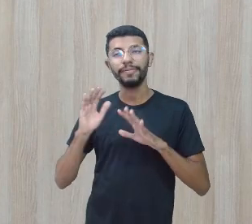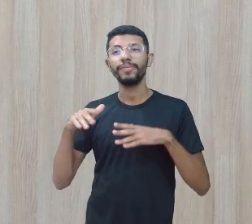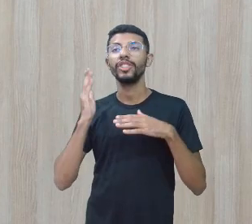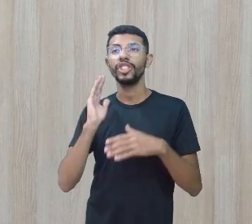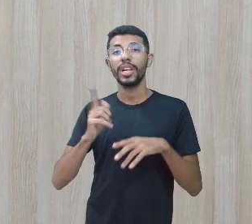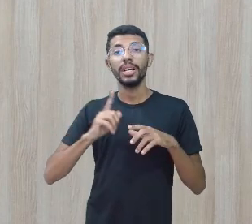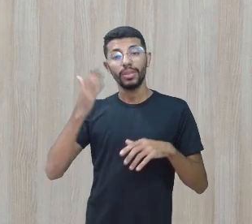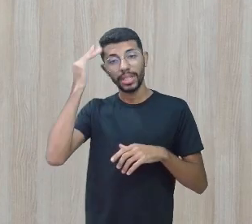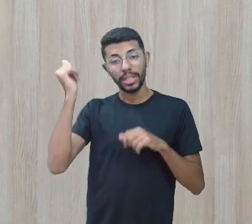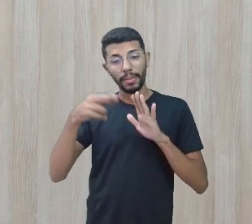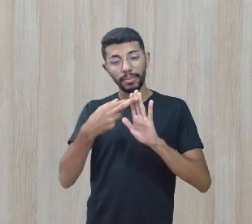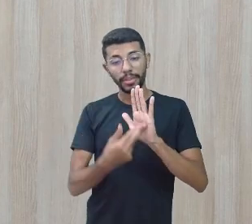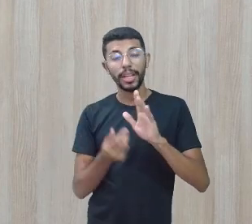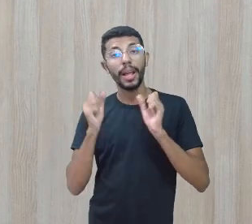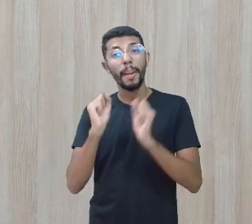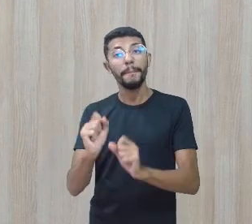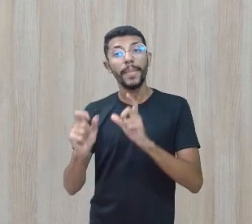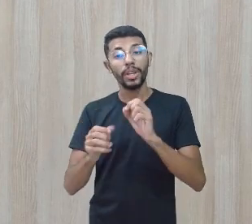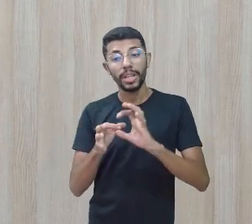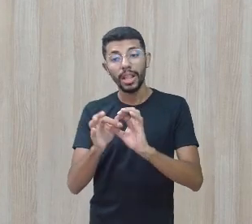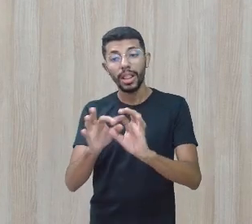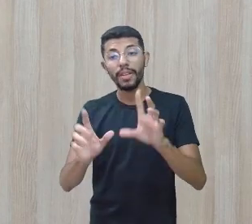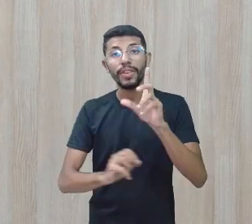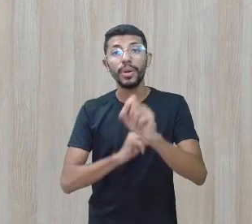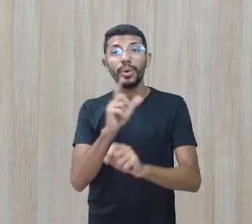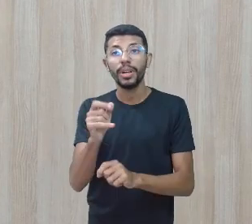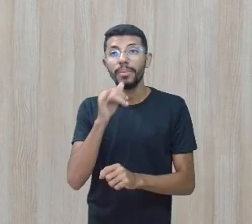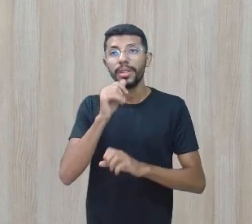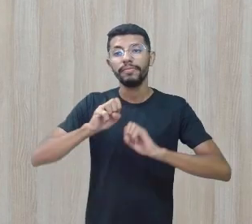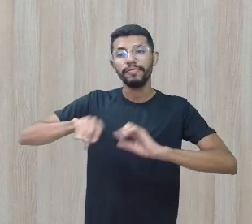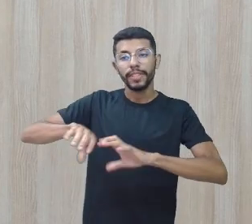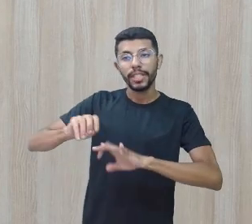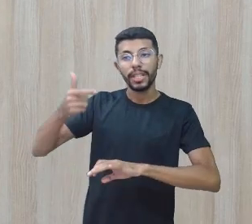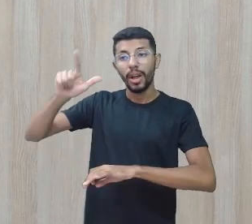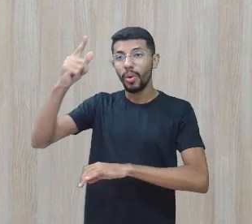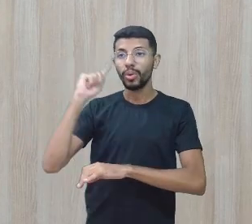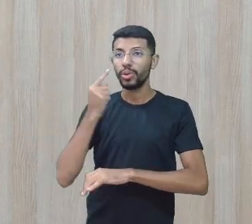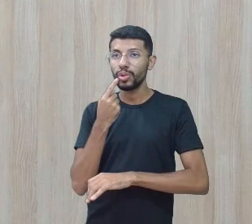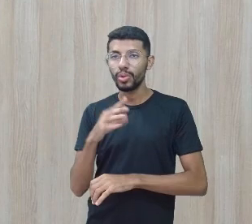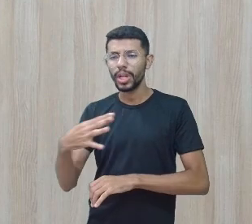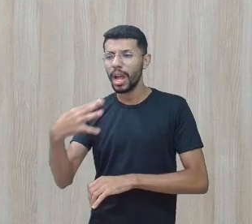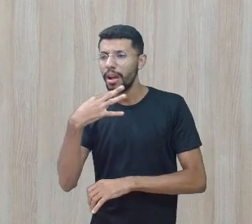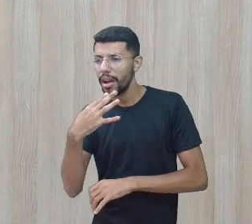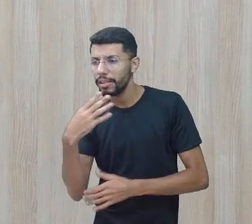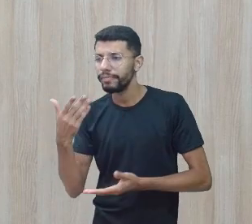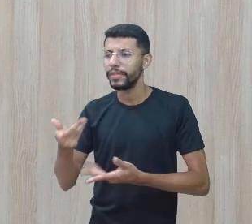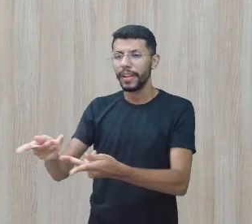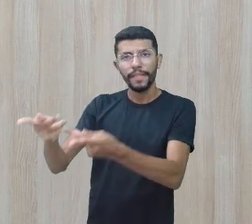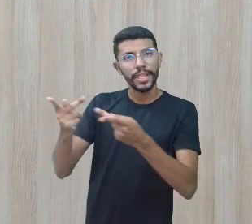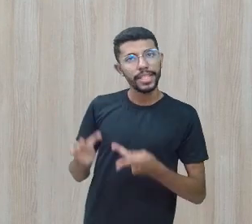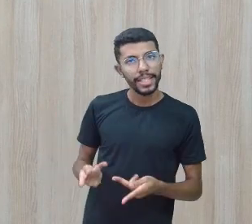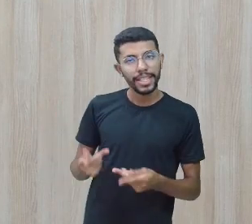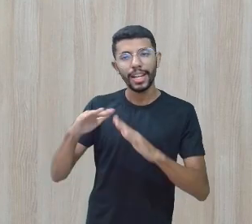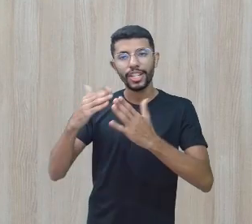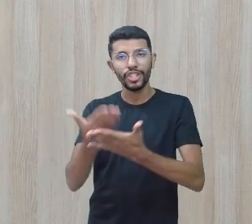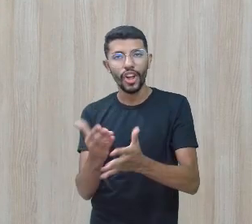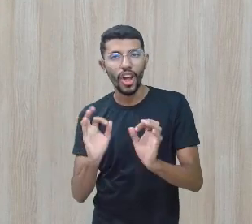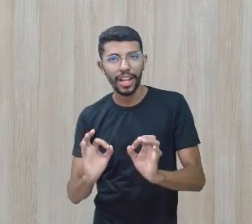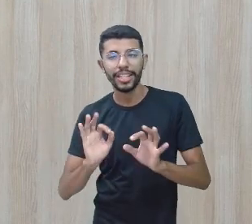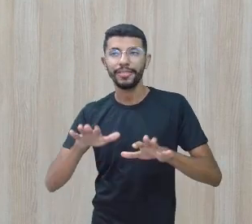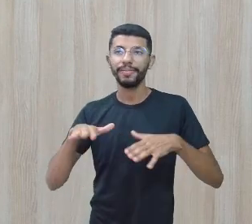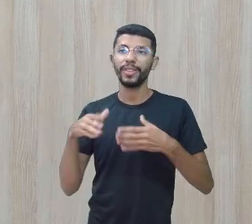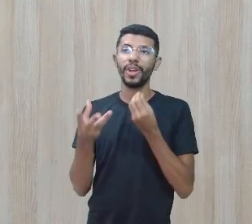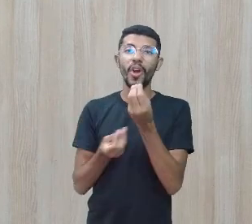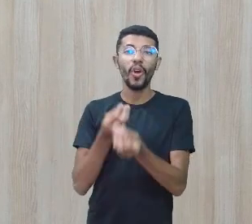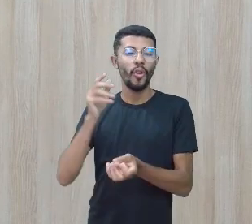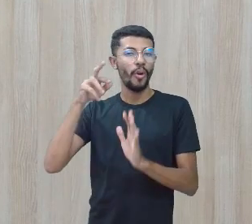sabe as regras e dali ele pode ensinar ao surdo que está conhecendo ele, que está visitando ele na escola, como